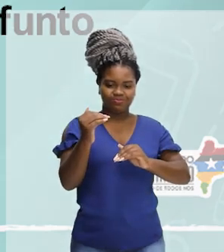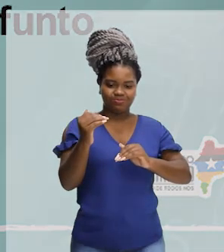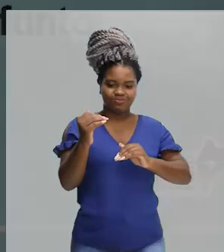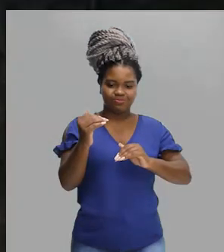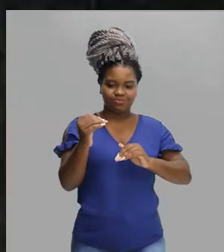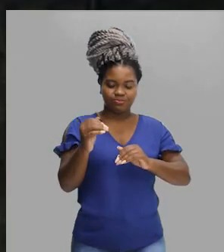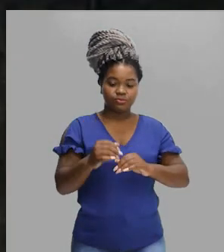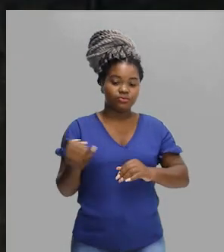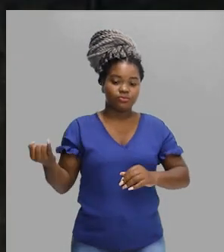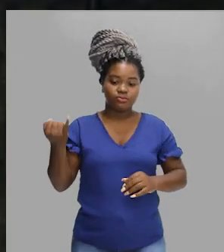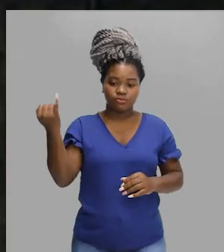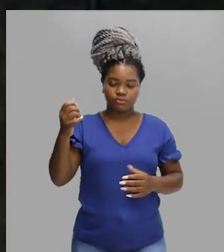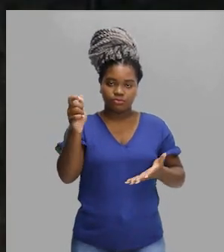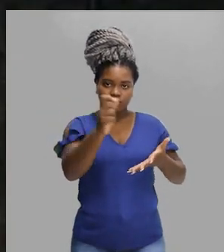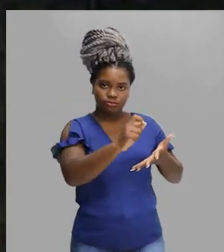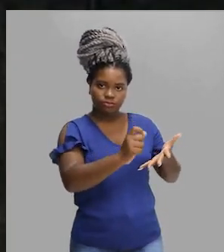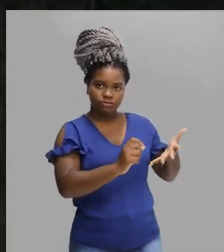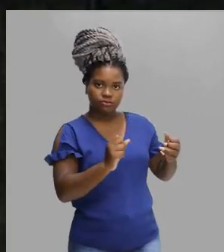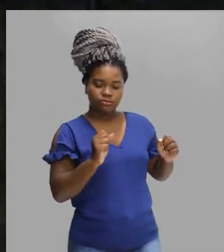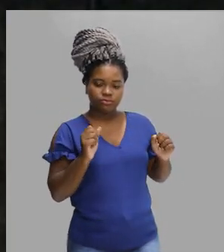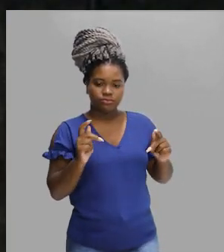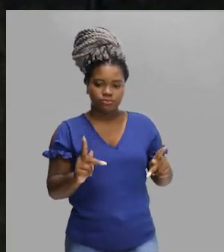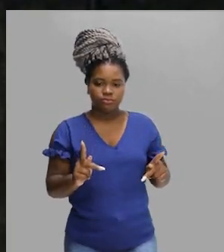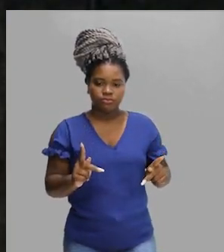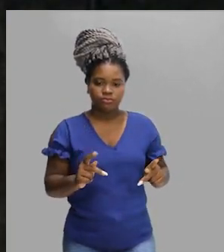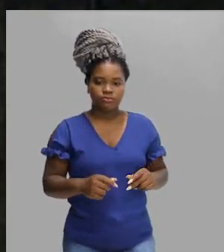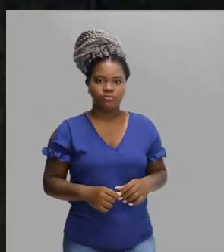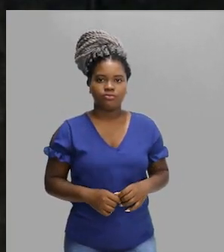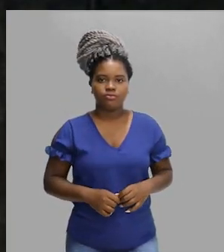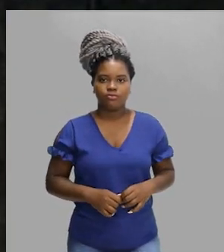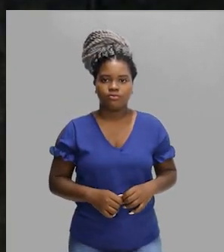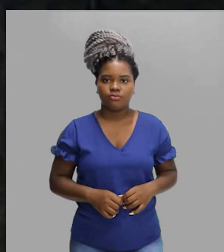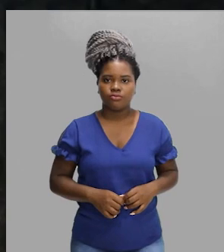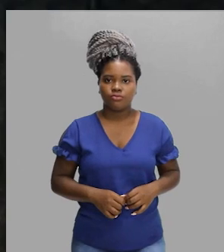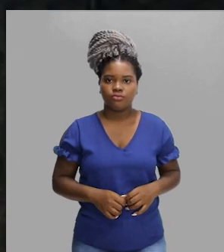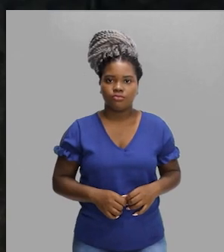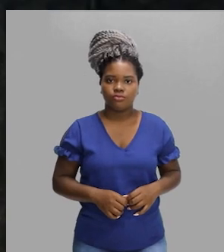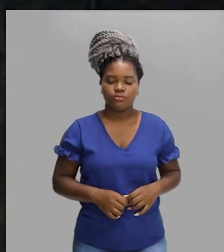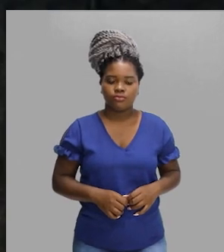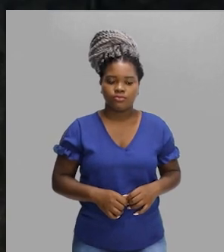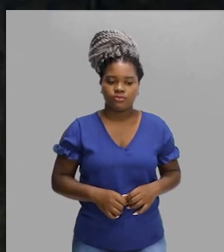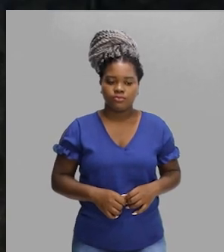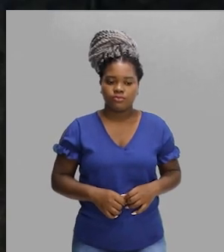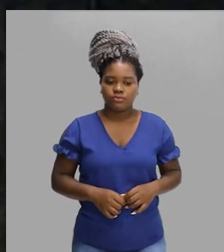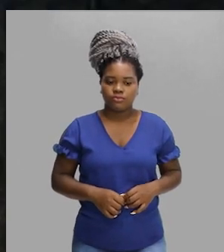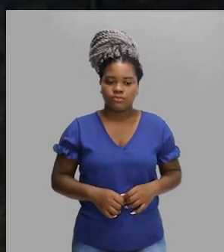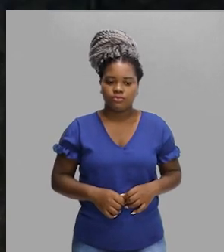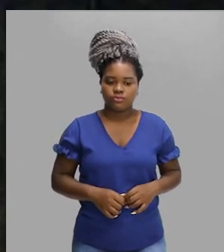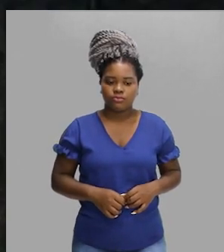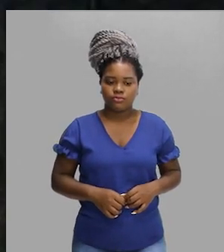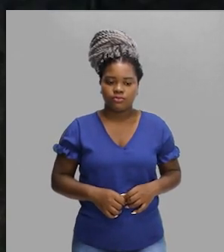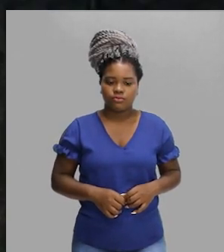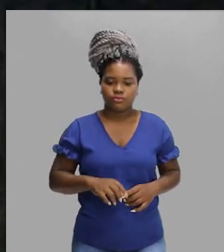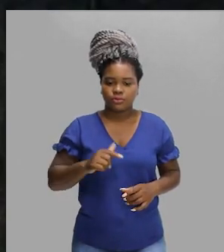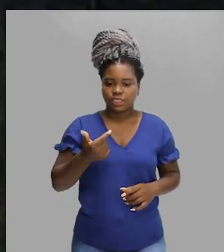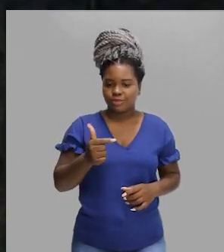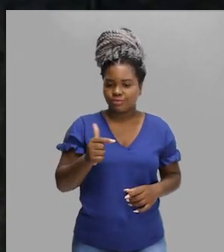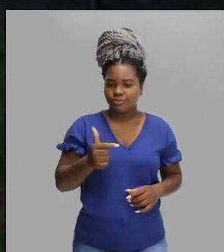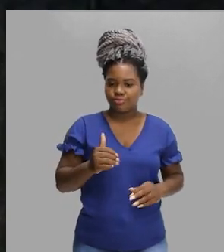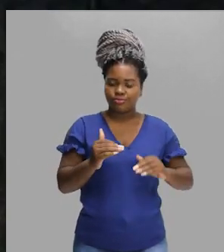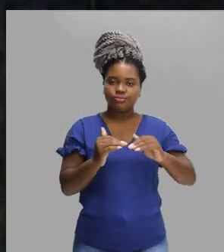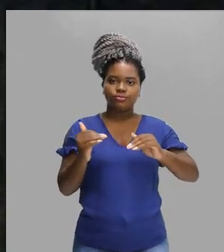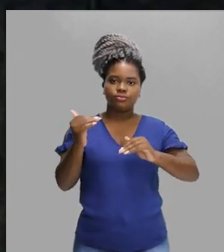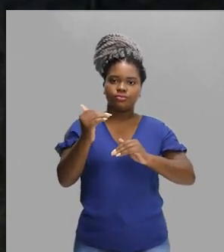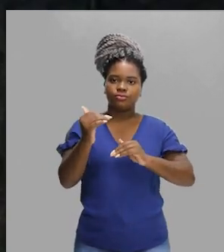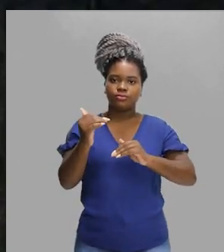muito importante que vocês deixem anotado. Por isso a Diana Gonçalves apareceu aqui, que vocês têm que anotar. Não aceitam